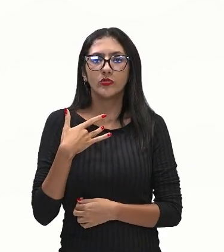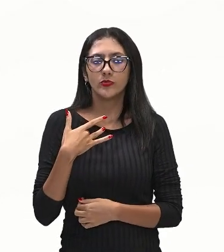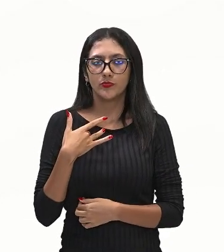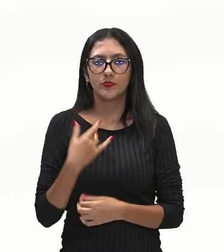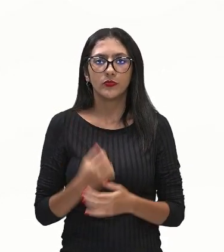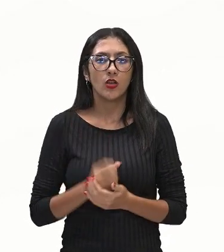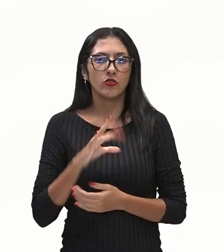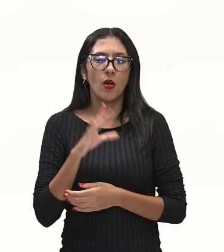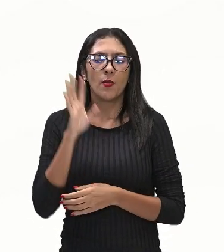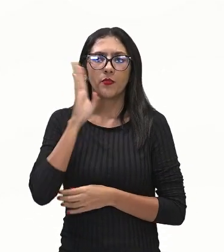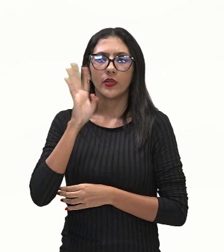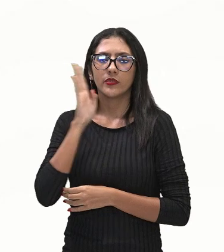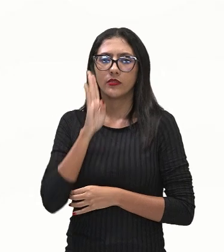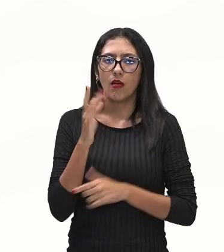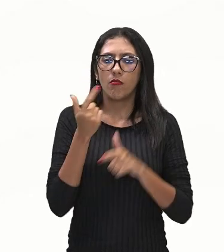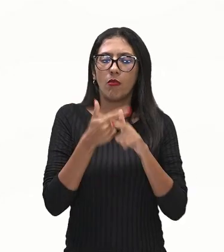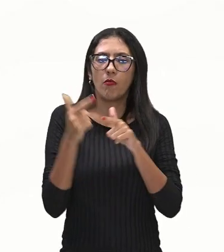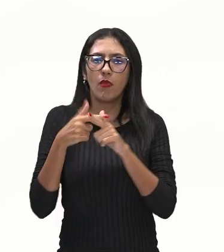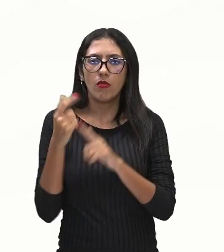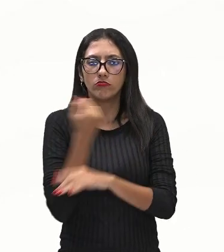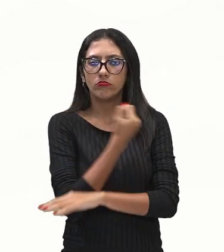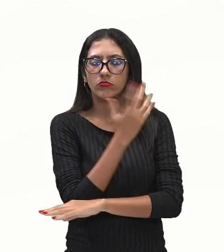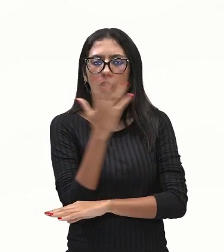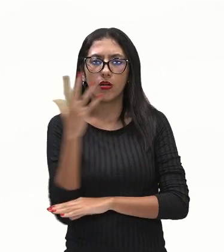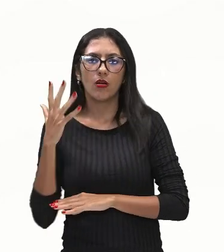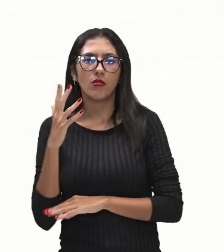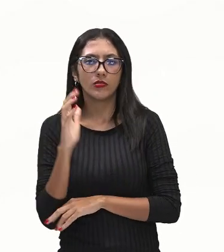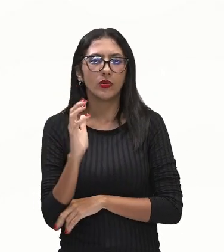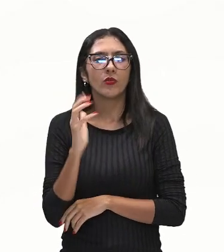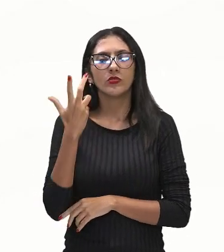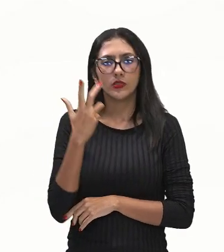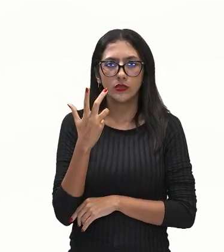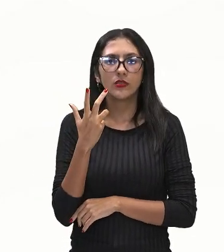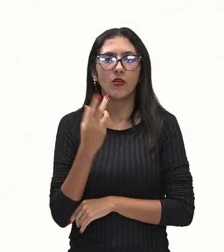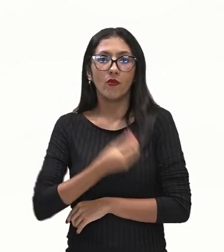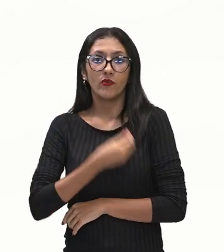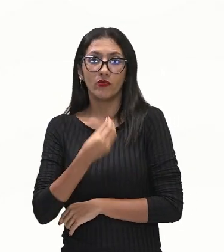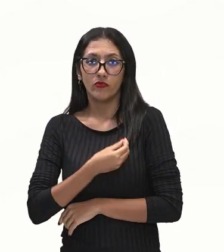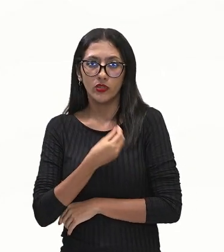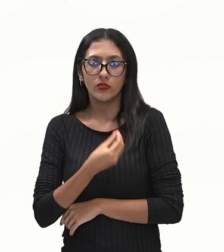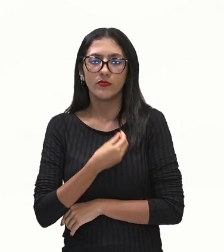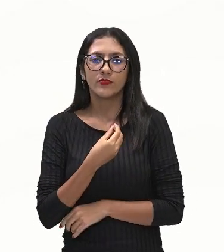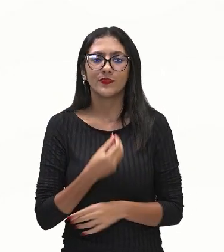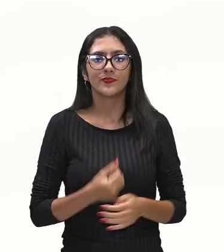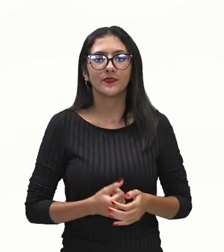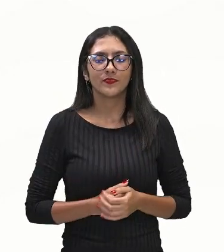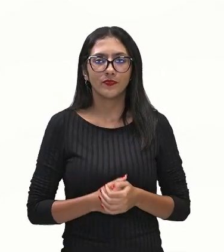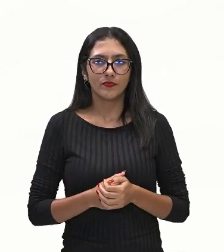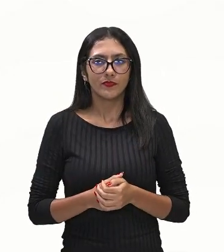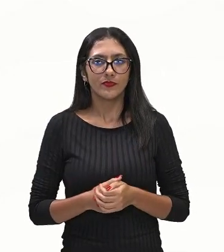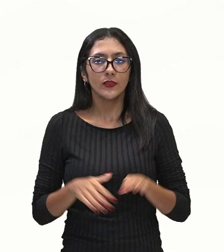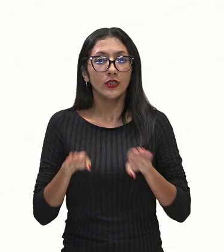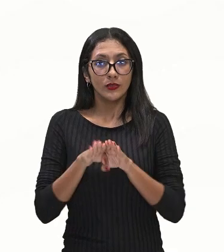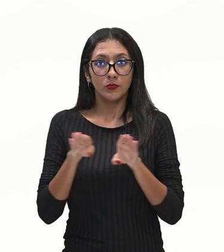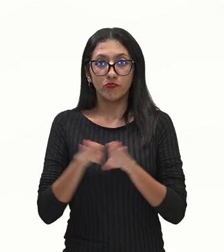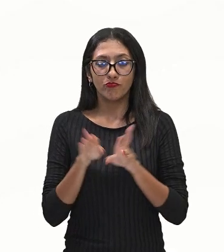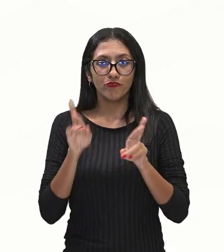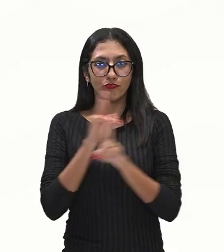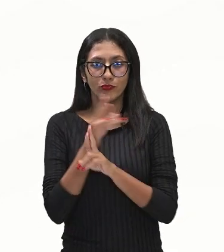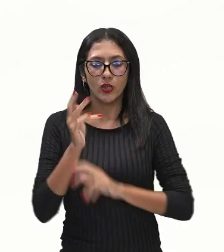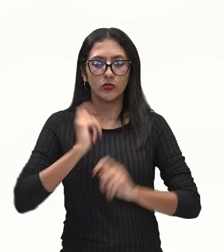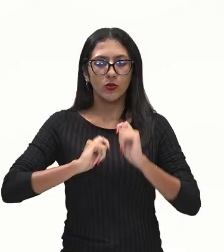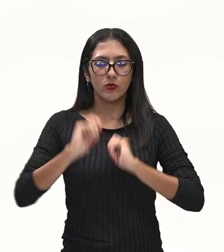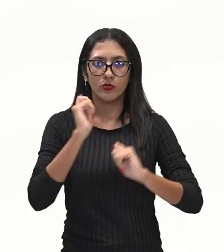pensar nos desastres naturais e nas pessoas que sofrem esse tipo de situação, e bem como que, gente, as situações econômicas